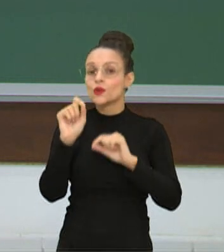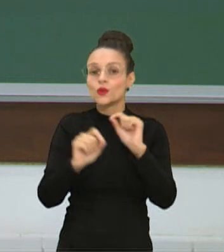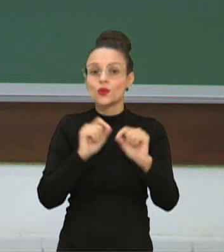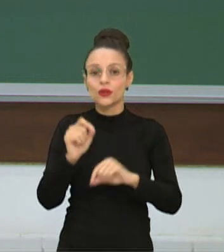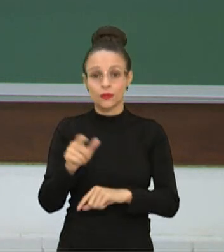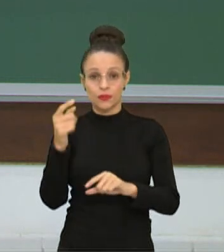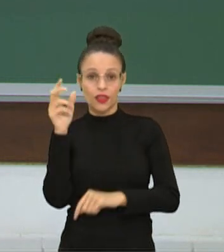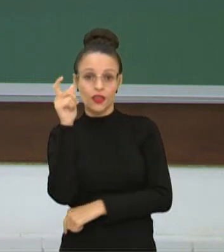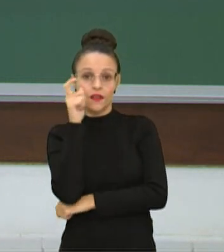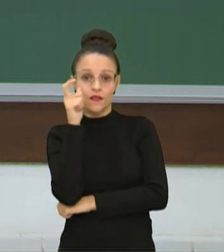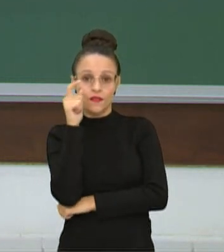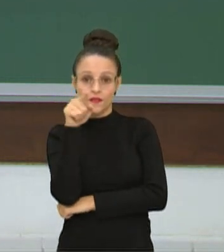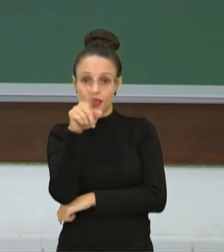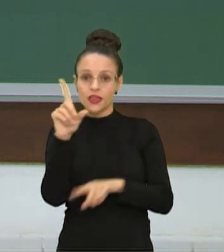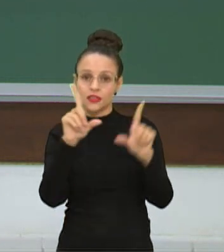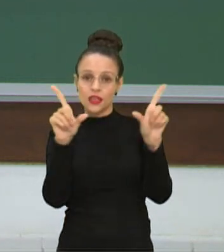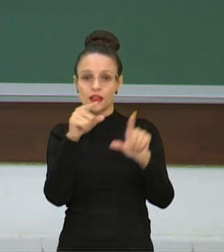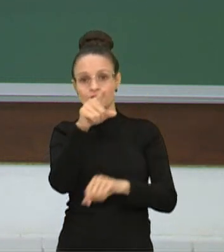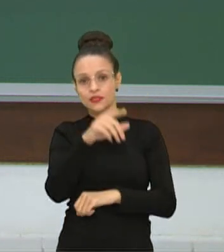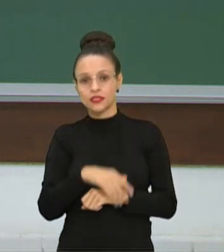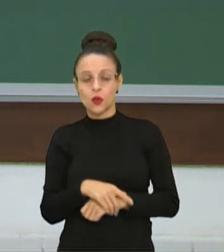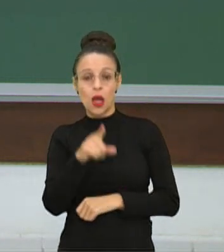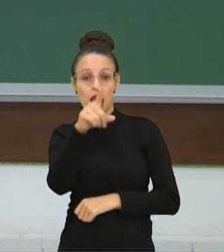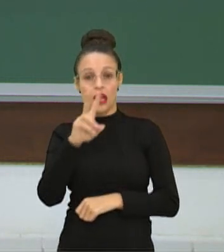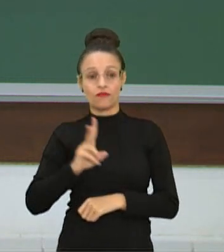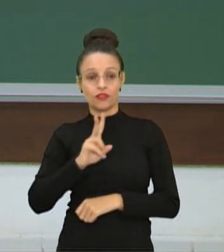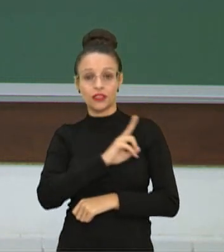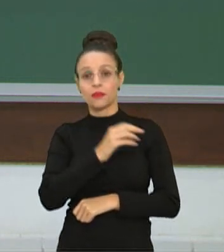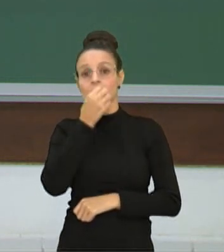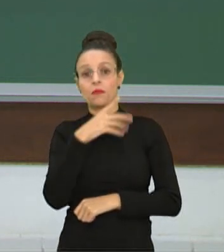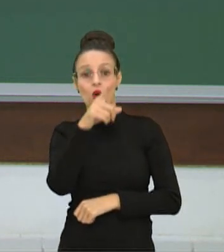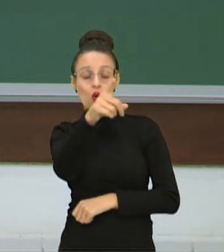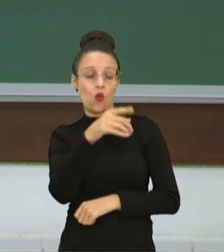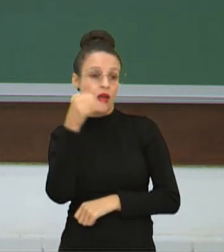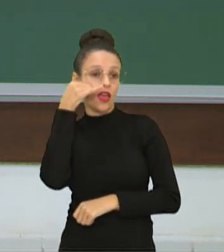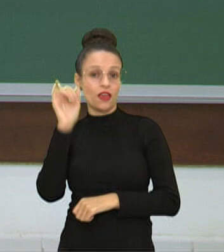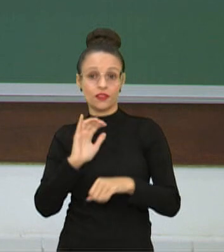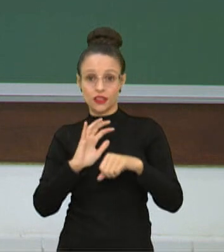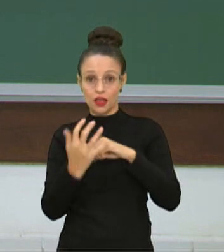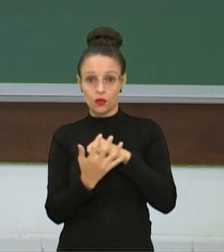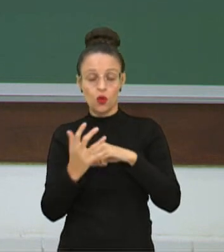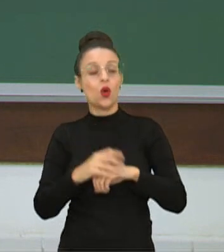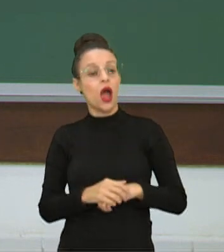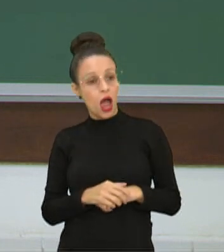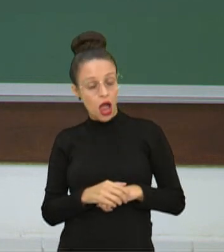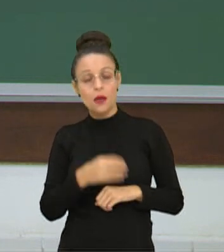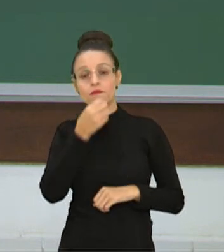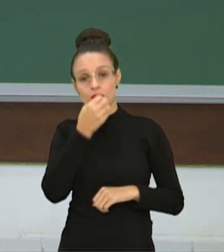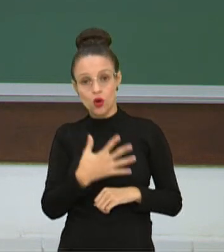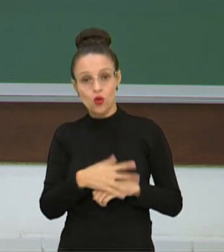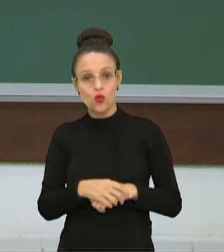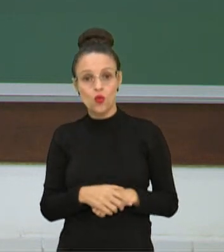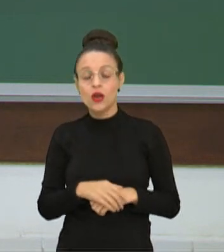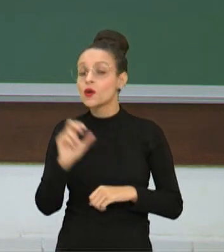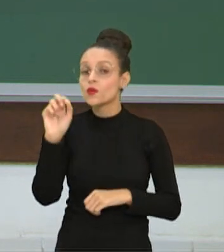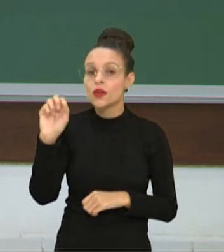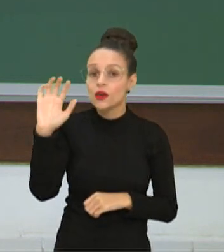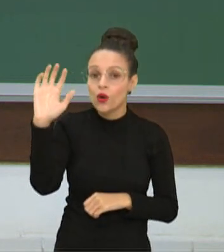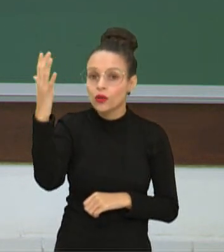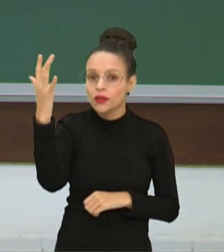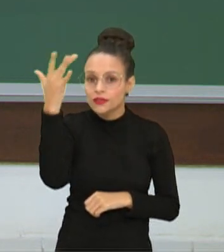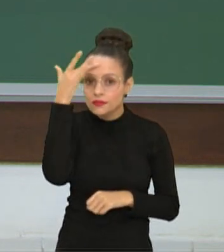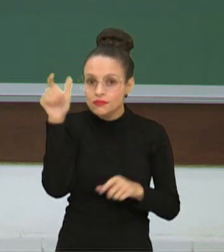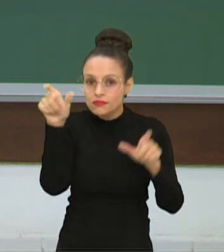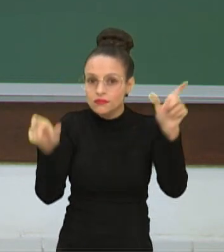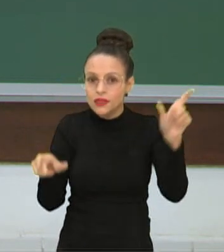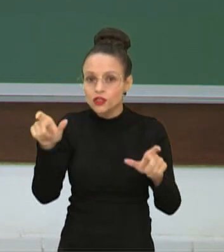uma matéria que, essa vitamina é boa para prevenir o Covid, é boa para a imunidade. E o que acontece com muita